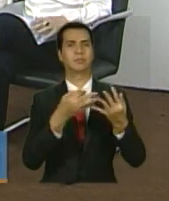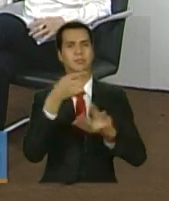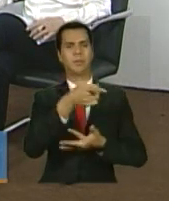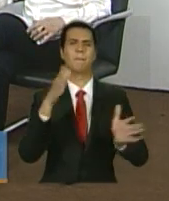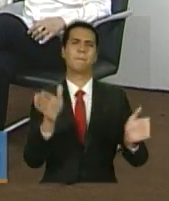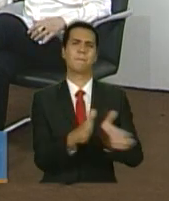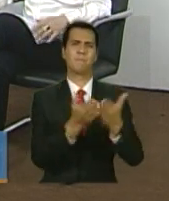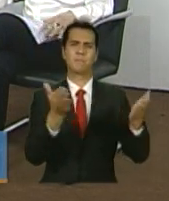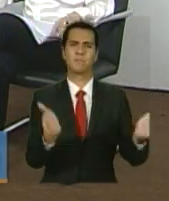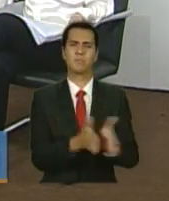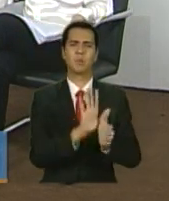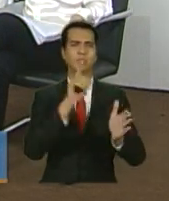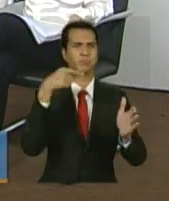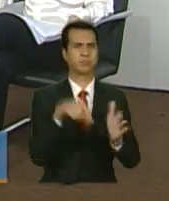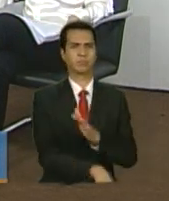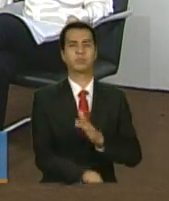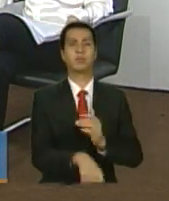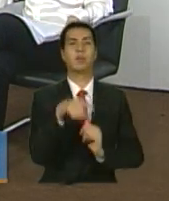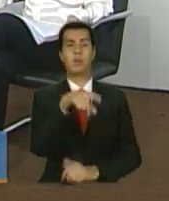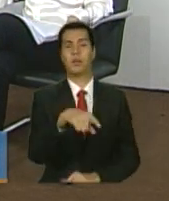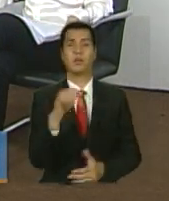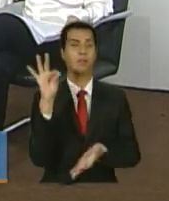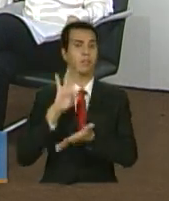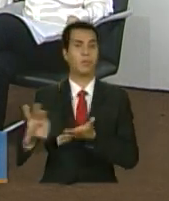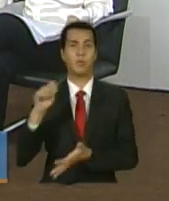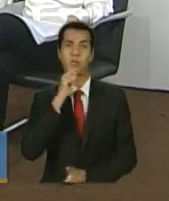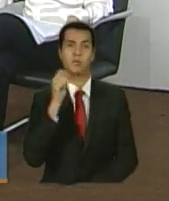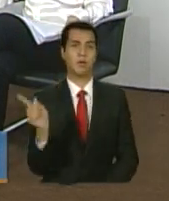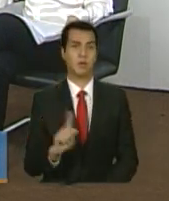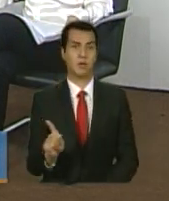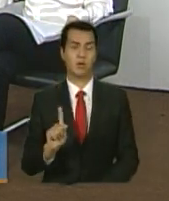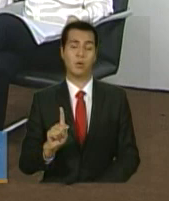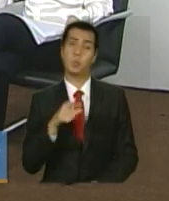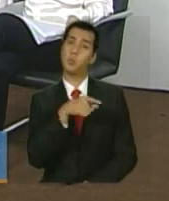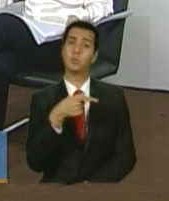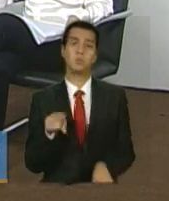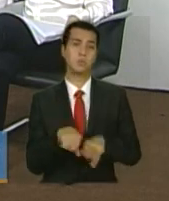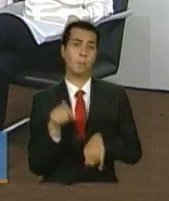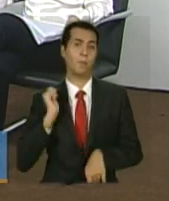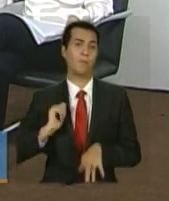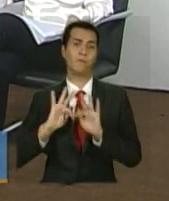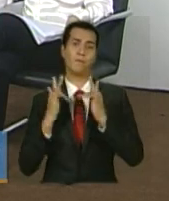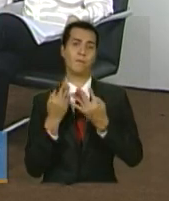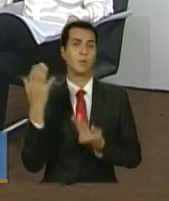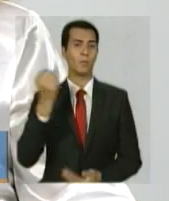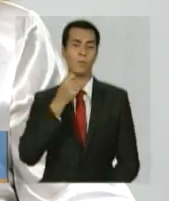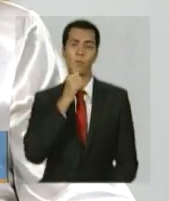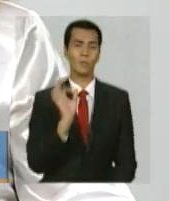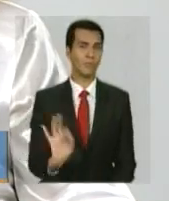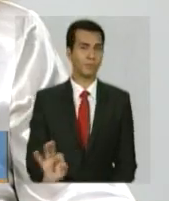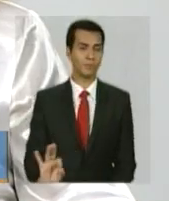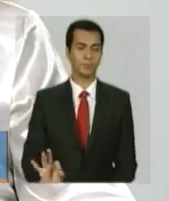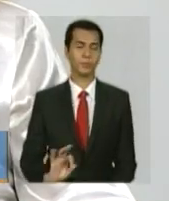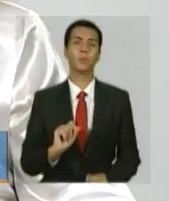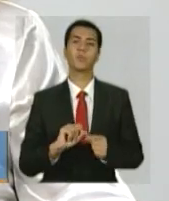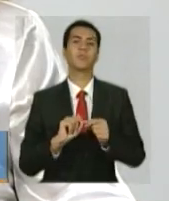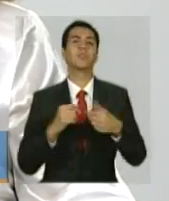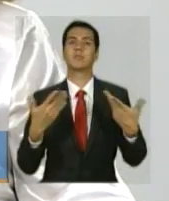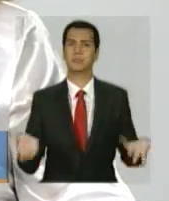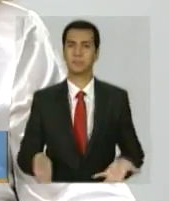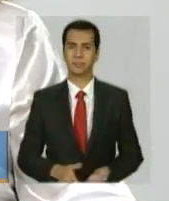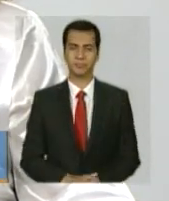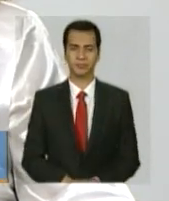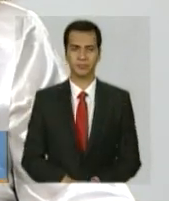extrema pobreza que não está cadastrada ou que não receba o programa Bolsa Família? Bom,